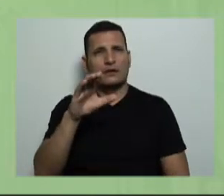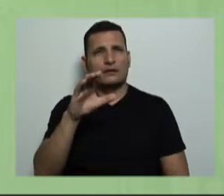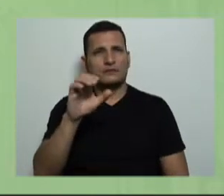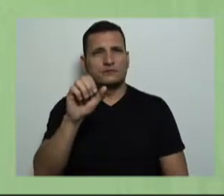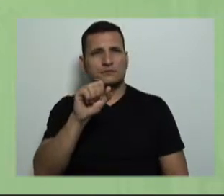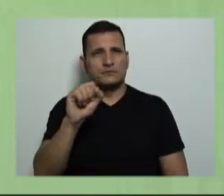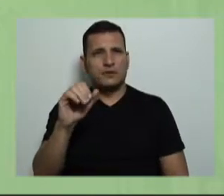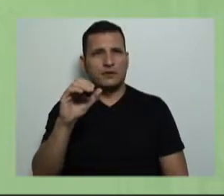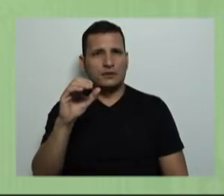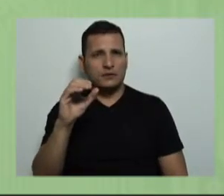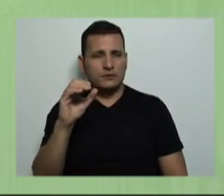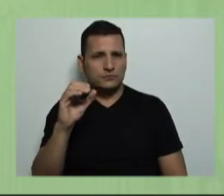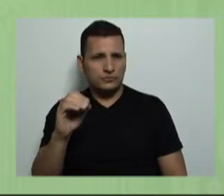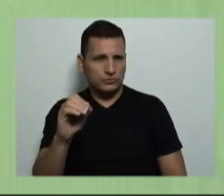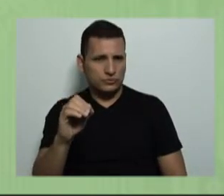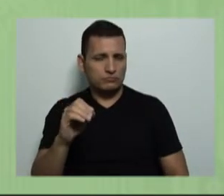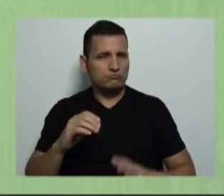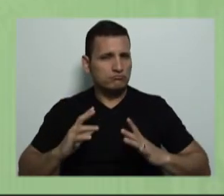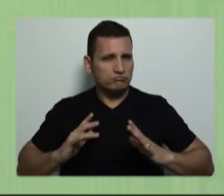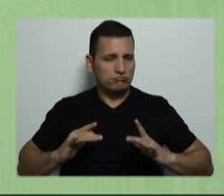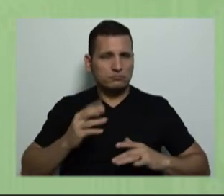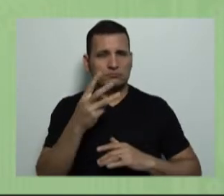30 dias aí para o aluno.